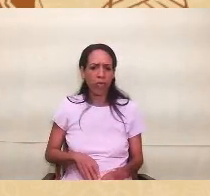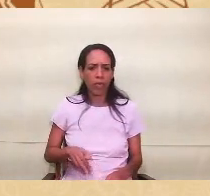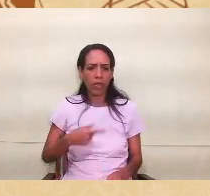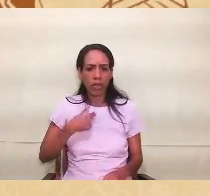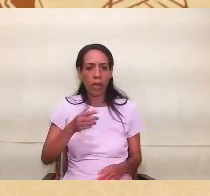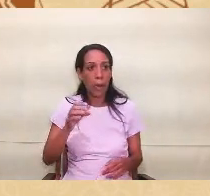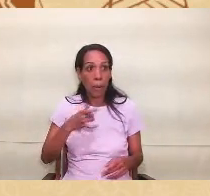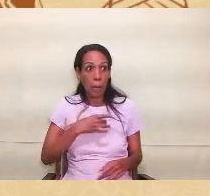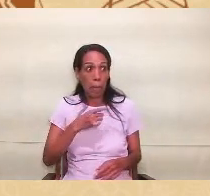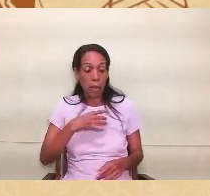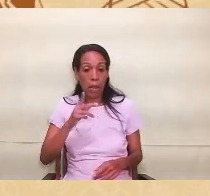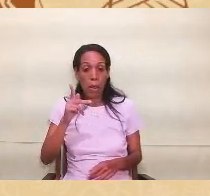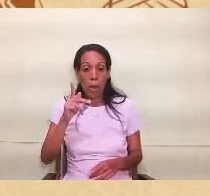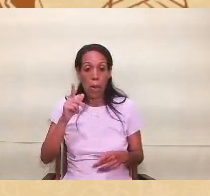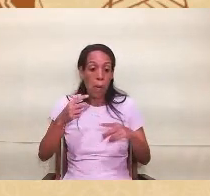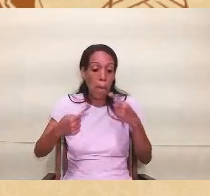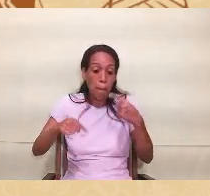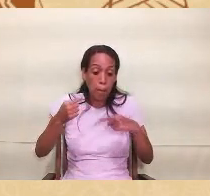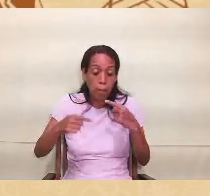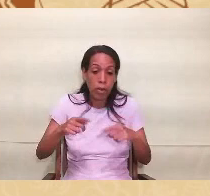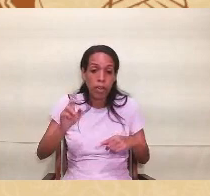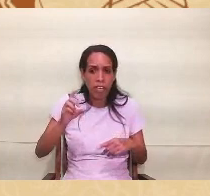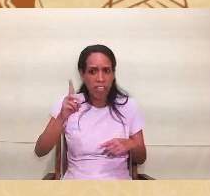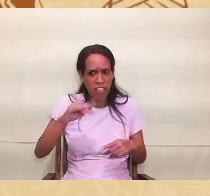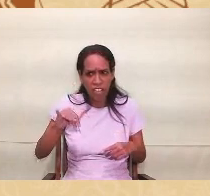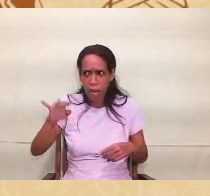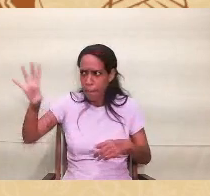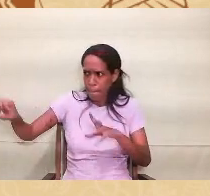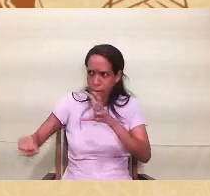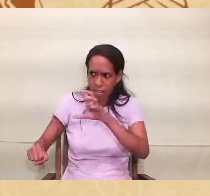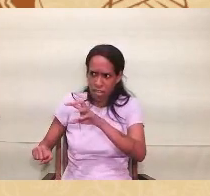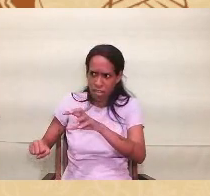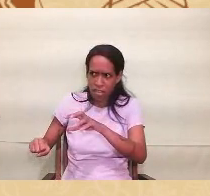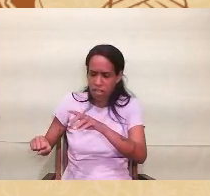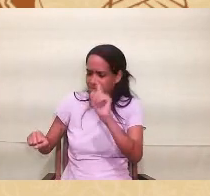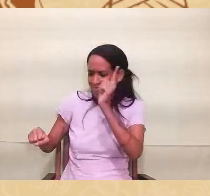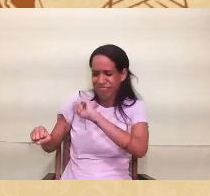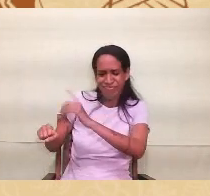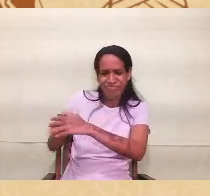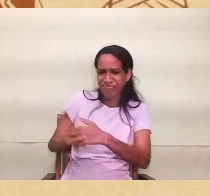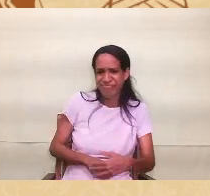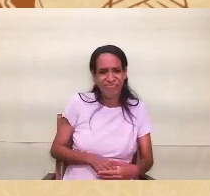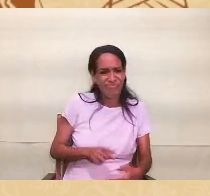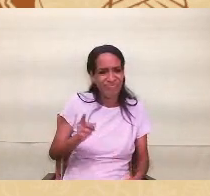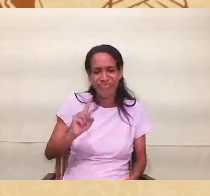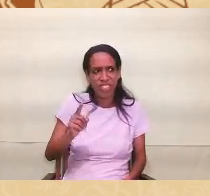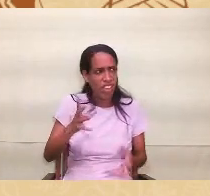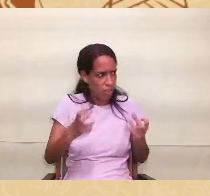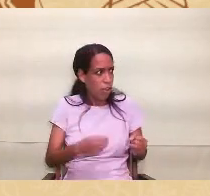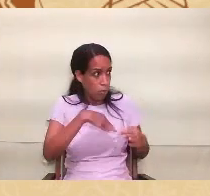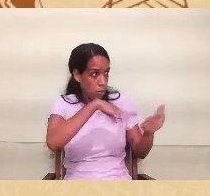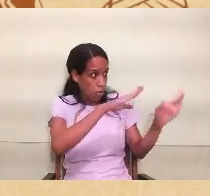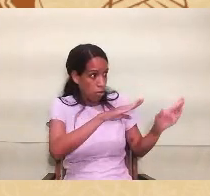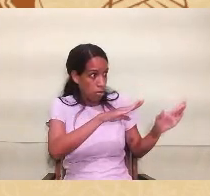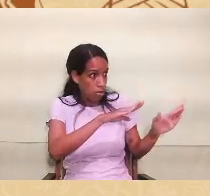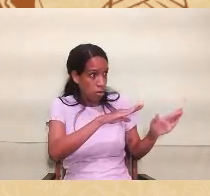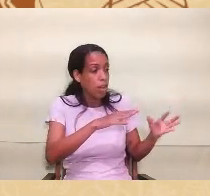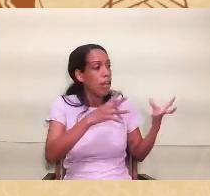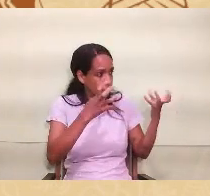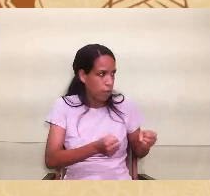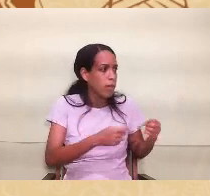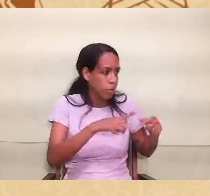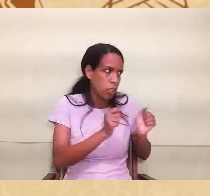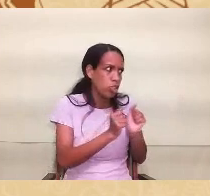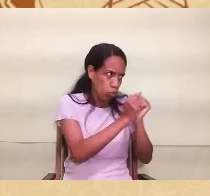podendo ir, se for, vai pegar para mim, aí ninguém vai. Falar assim, bora lá pegar, bora, aí